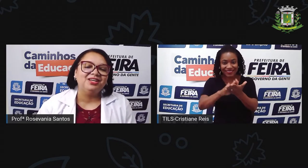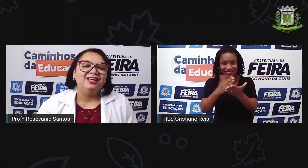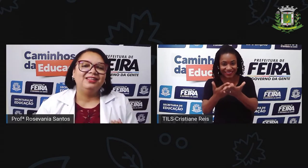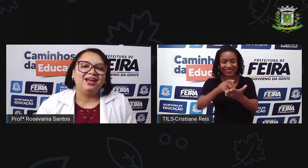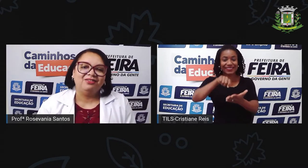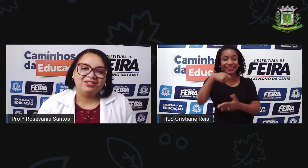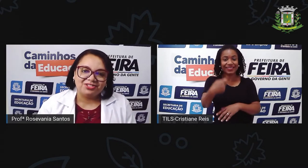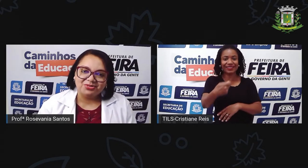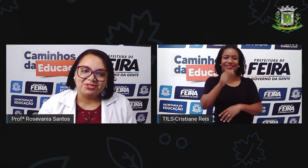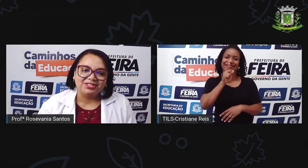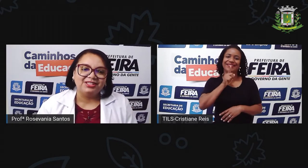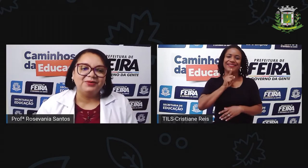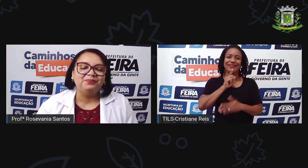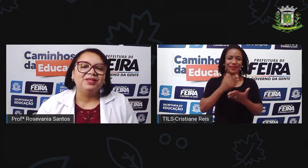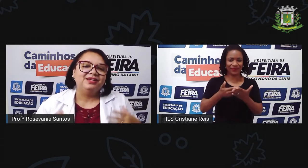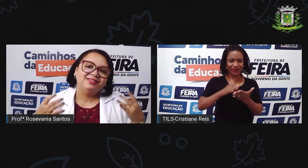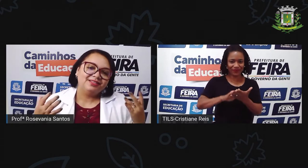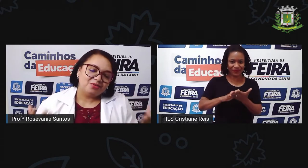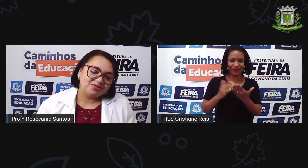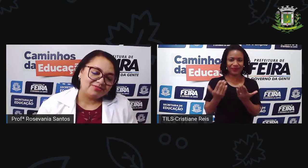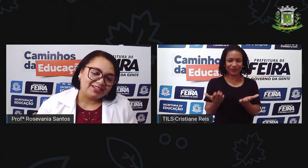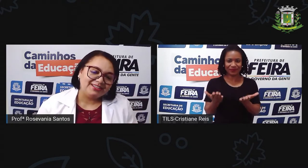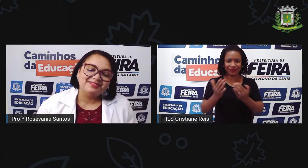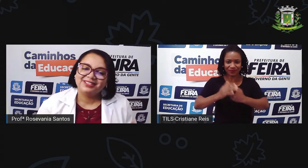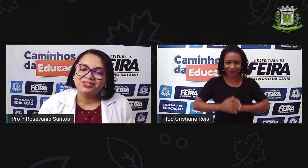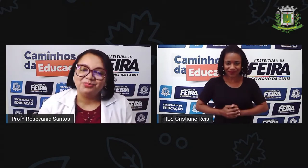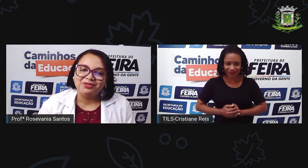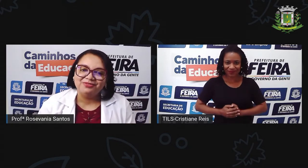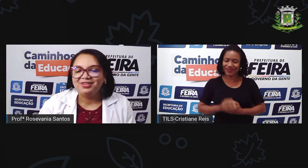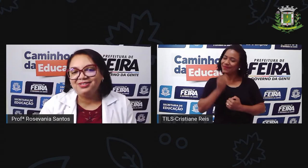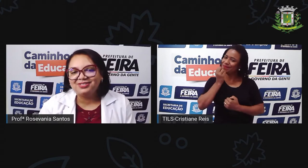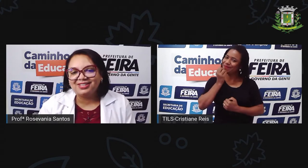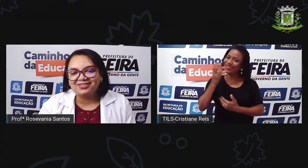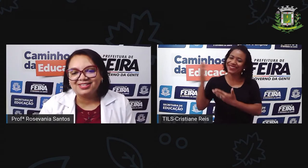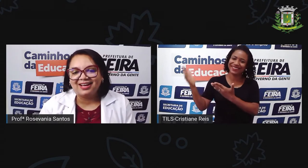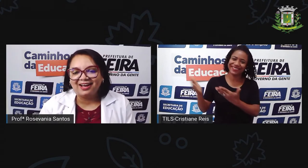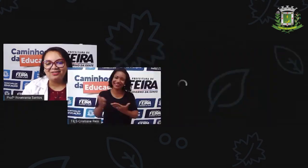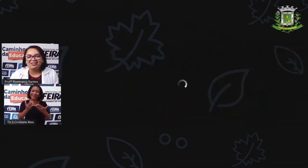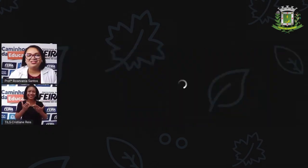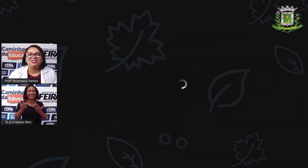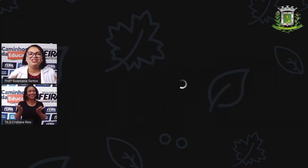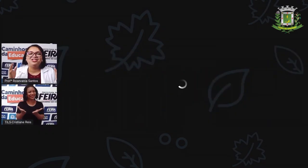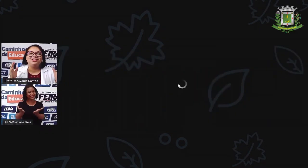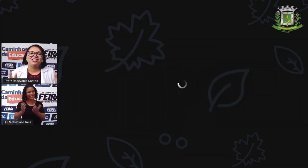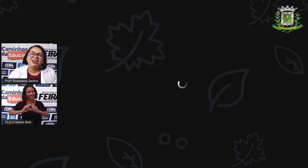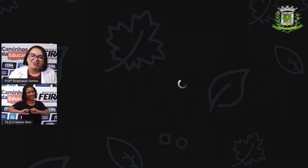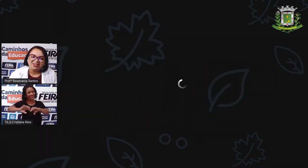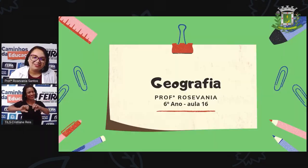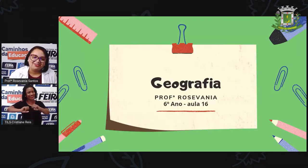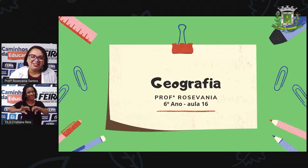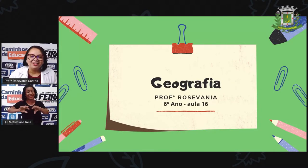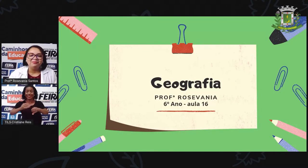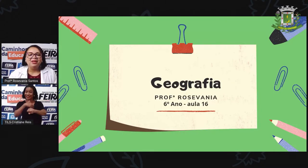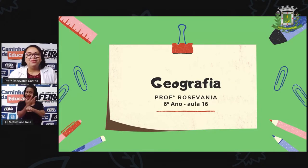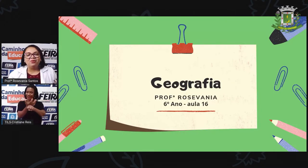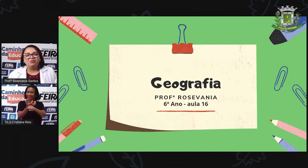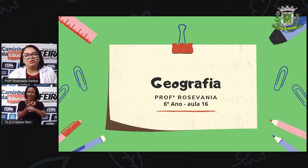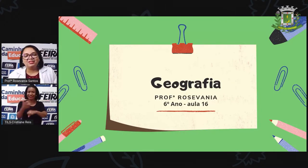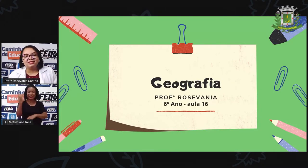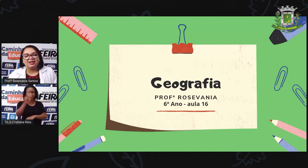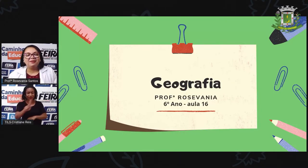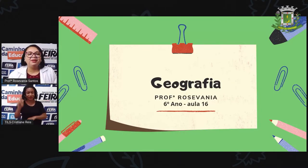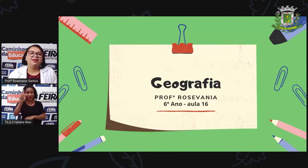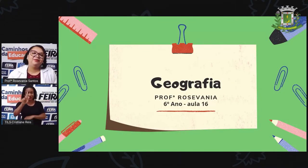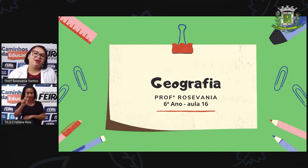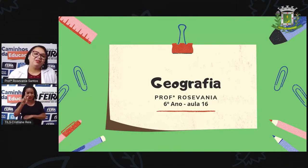intérprete da aula de hoje. Então, como eu já falei, sejam bem-vindos à nossa aula de Geografia. Como